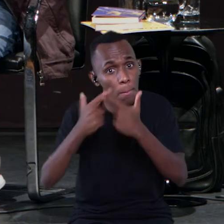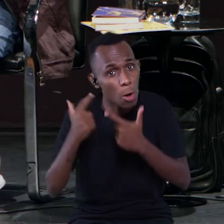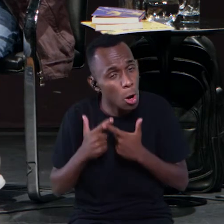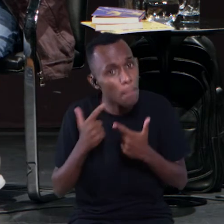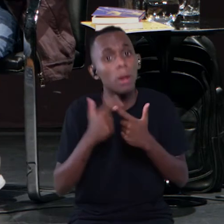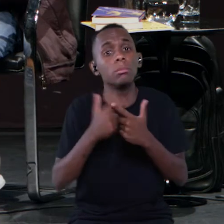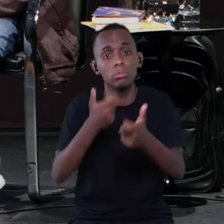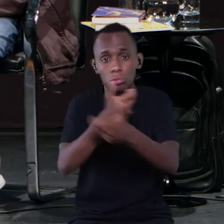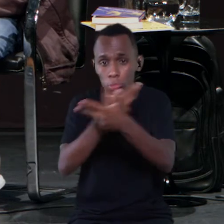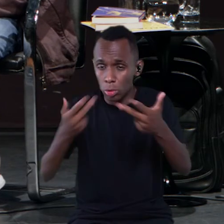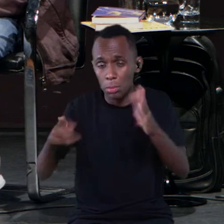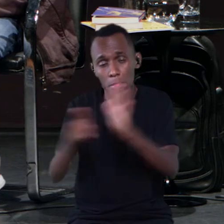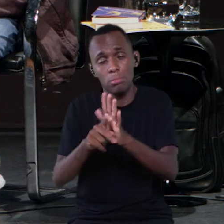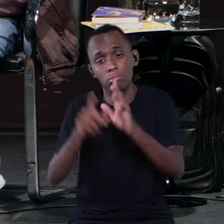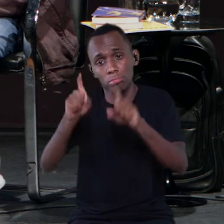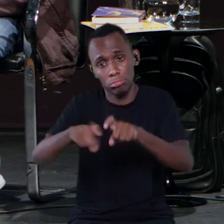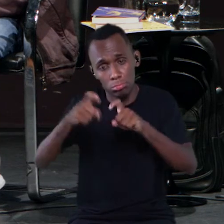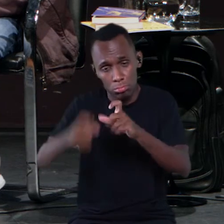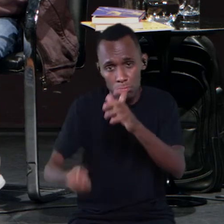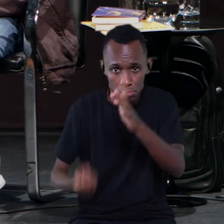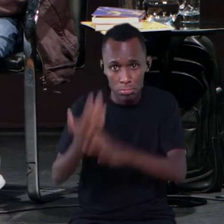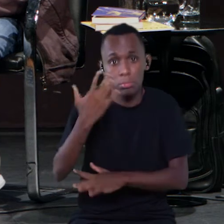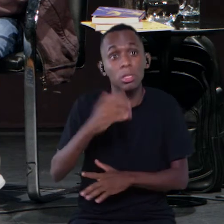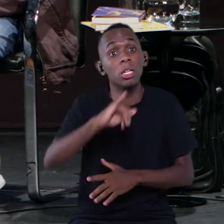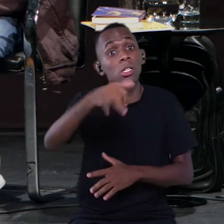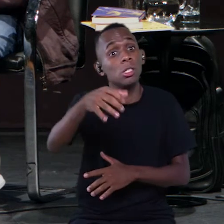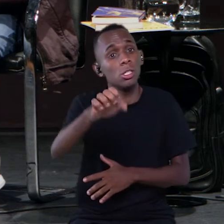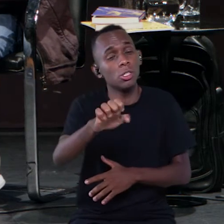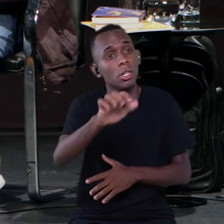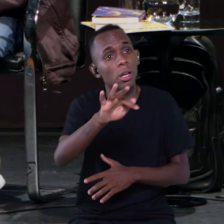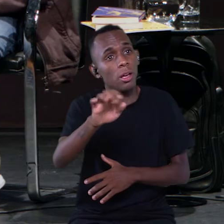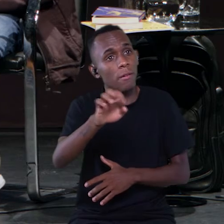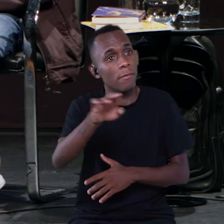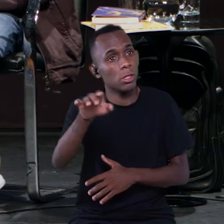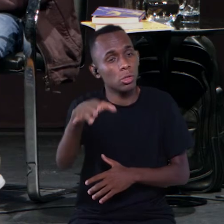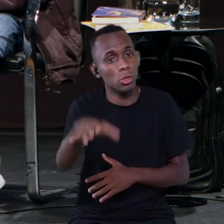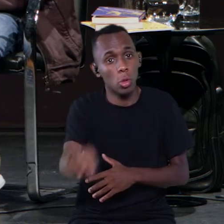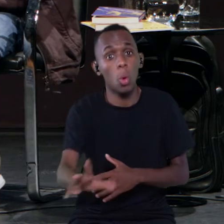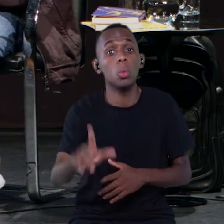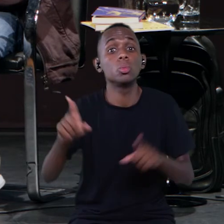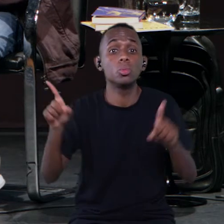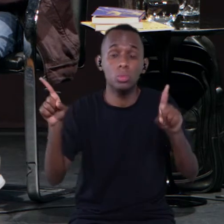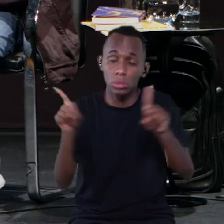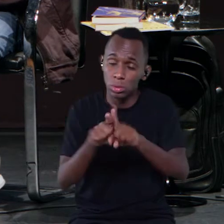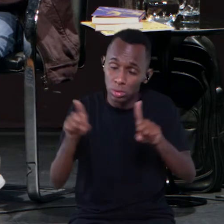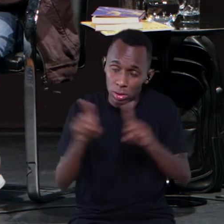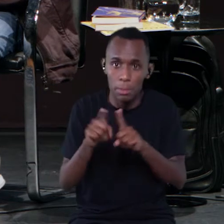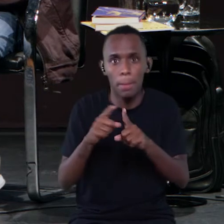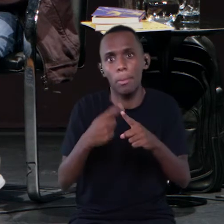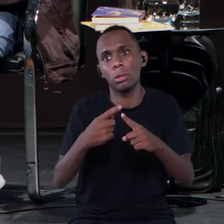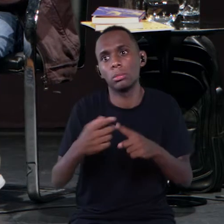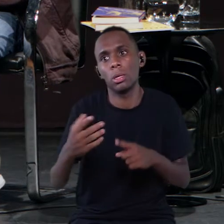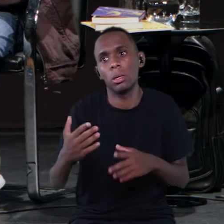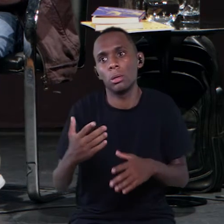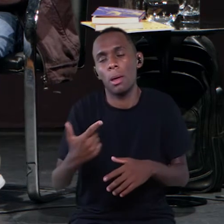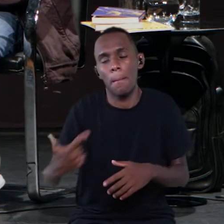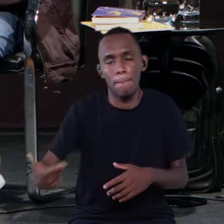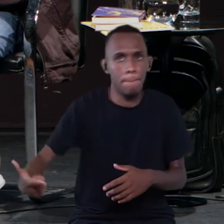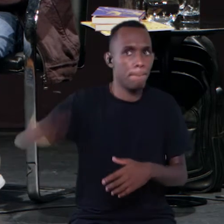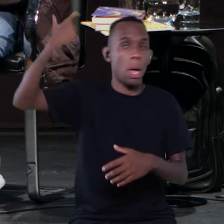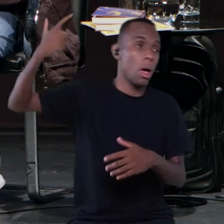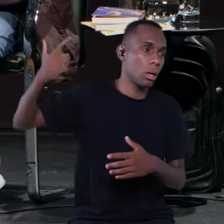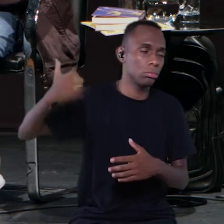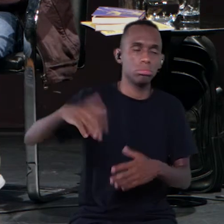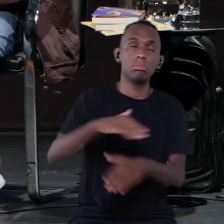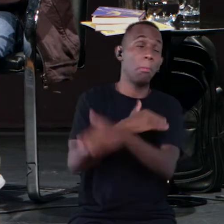práticas de pequenos plantadores. Nesse ponto, Jefferson também, porque Exato. é uma pessoa que é morta por um desconhecido. Uma bala perdida, é